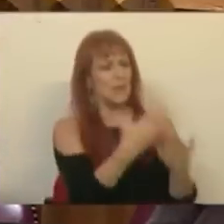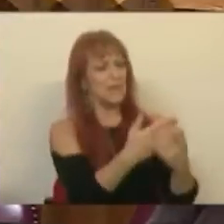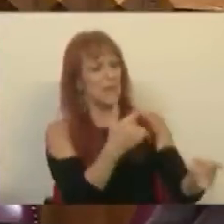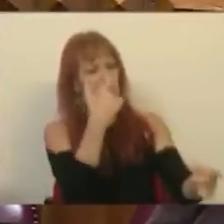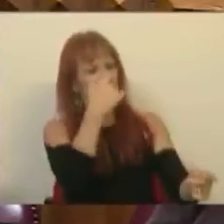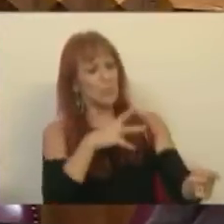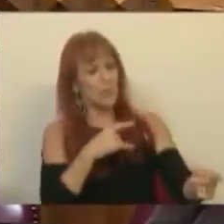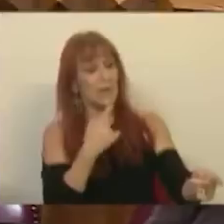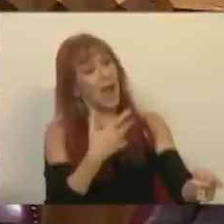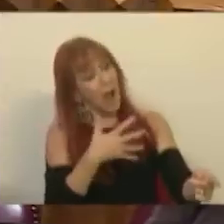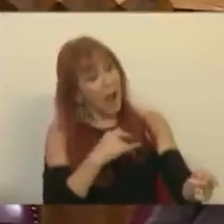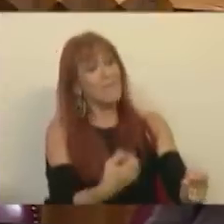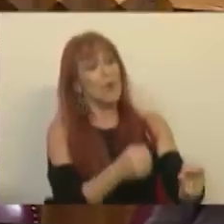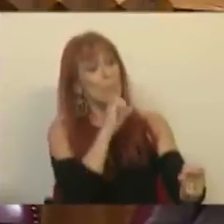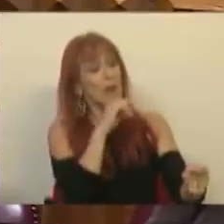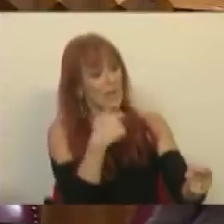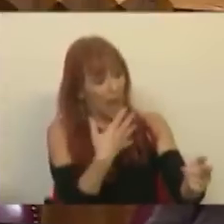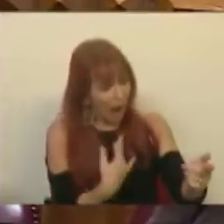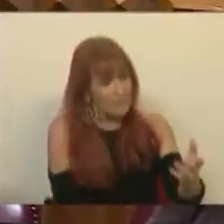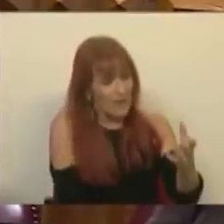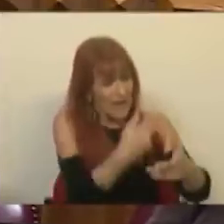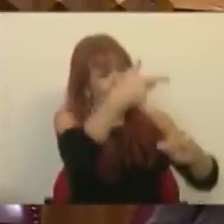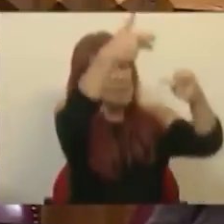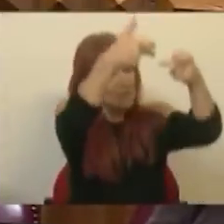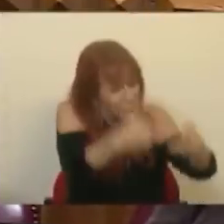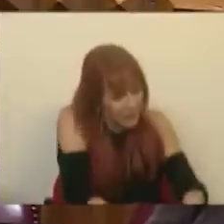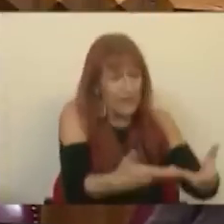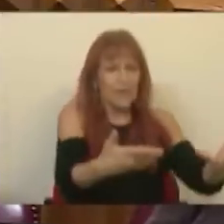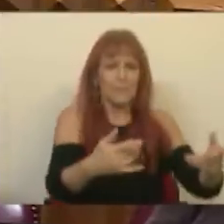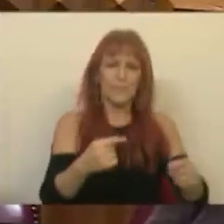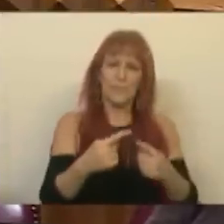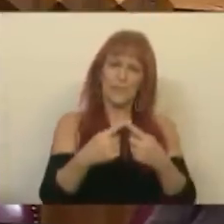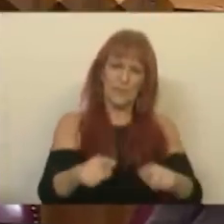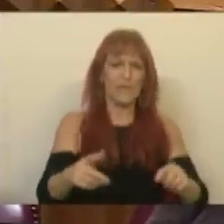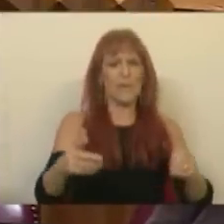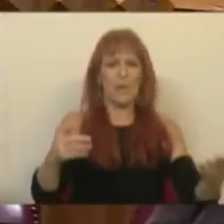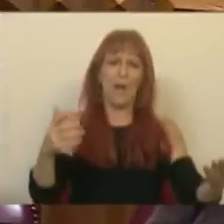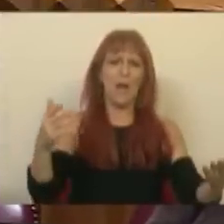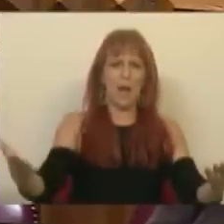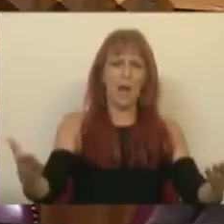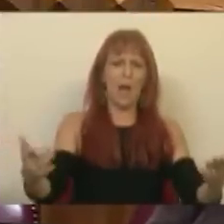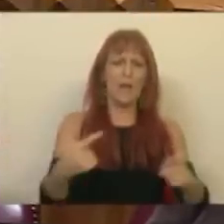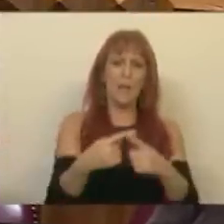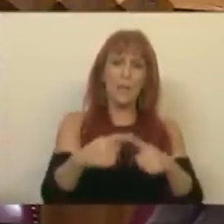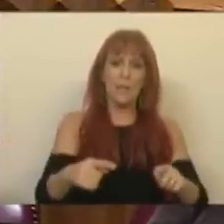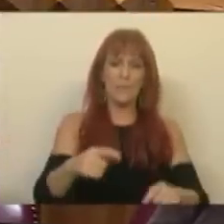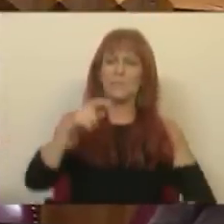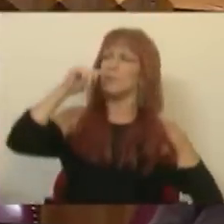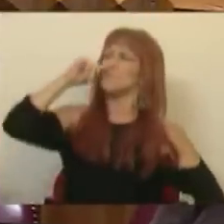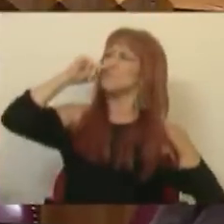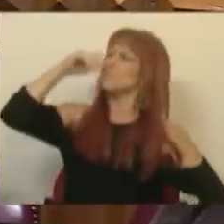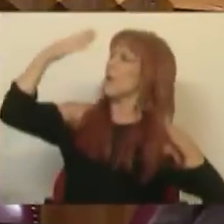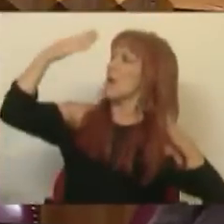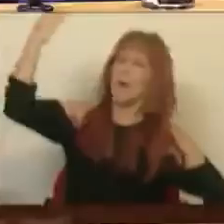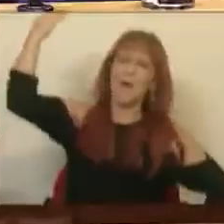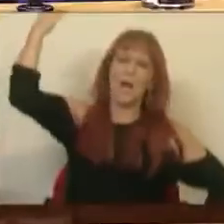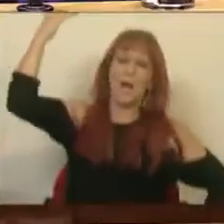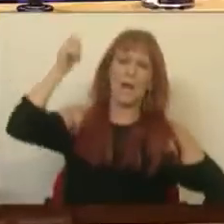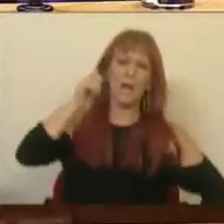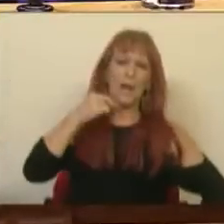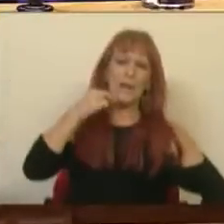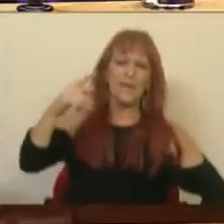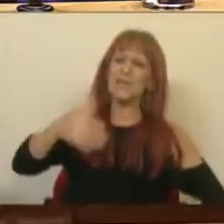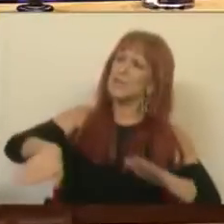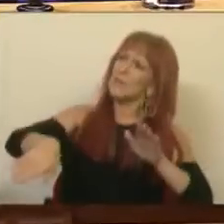que quer criar oportunidades para que possam ficar Há uma grande diferença Há uma grande arrogância em quem